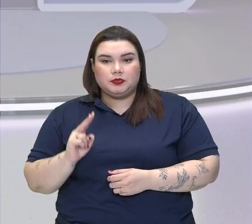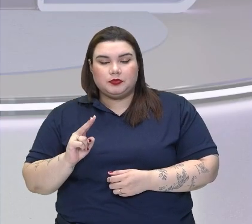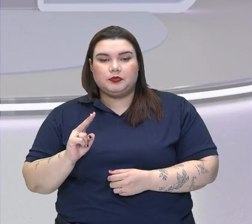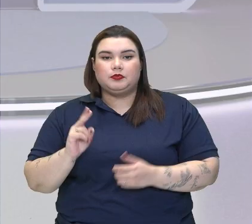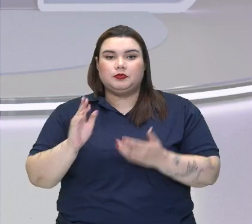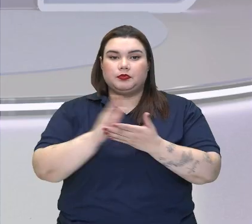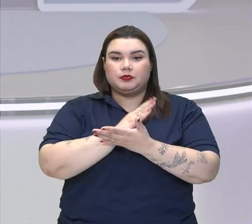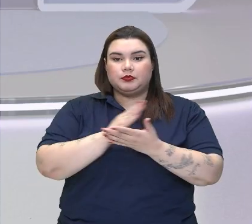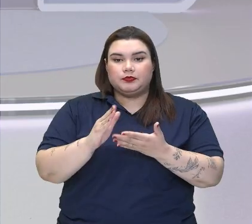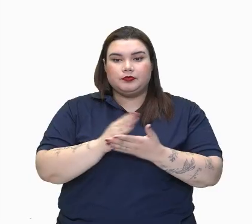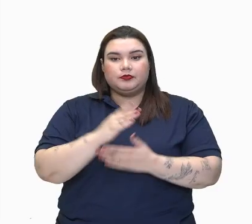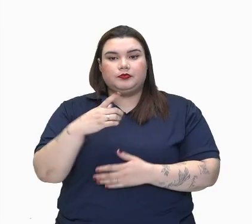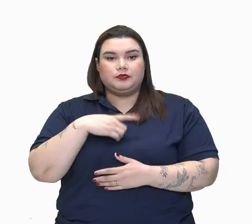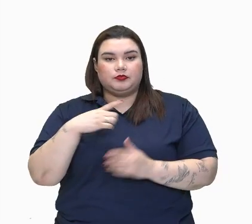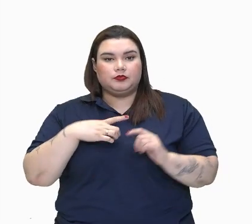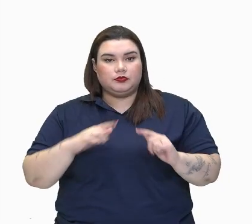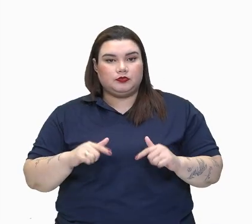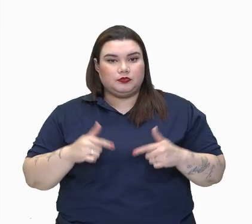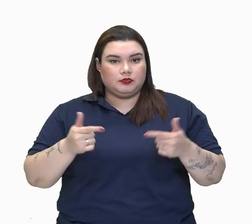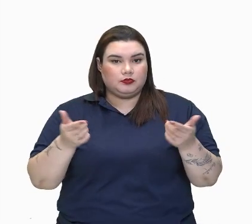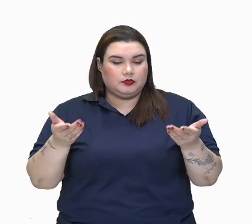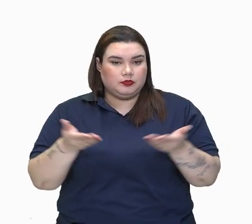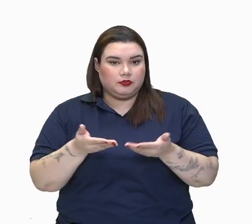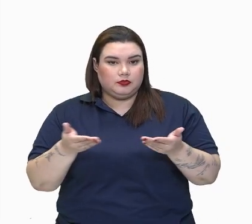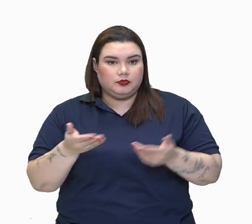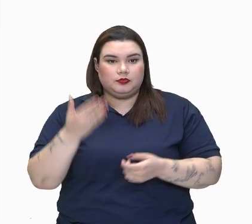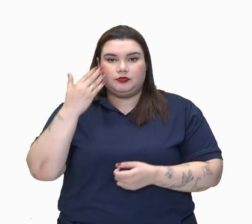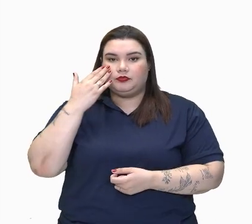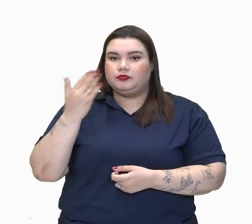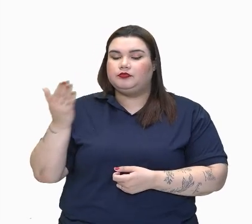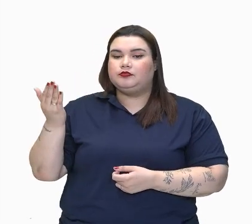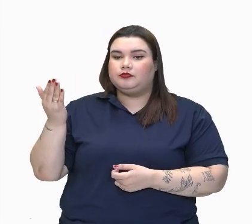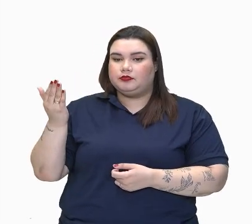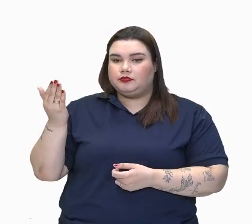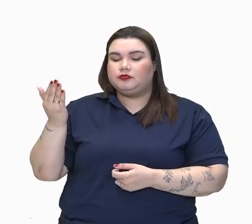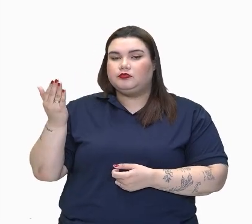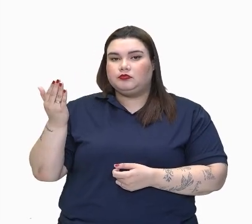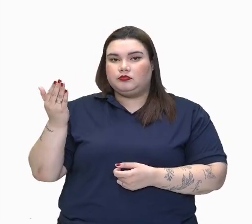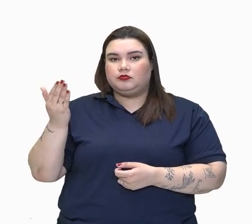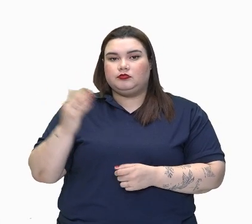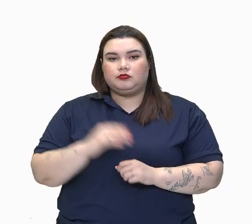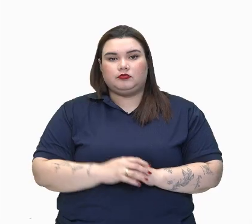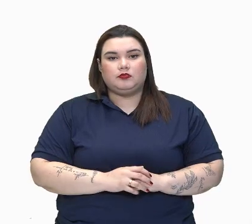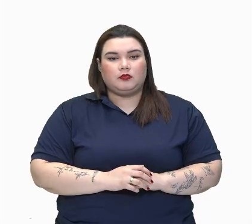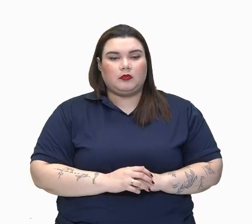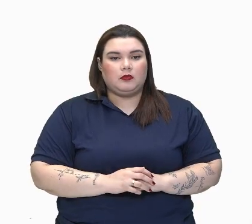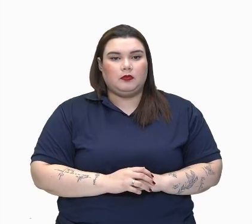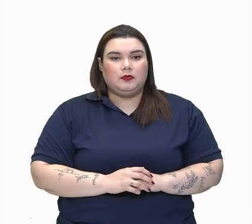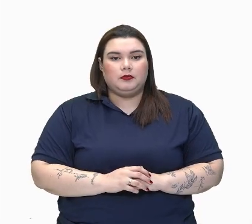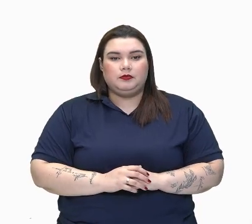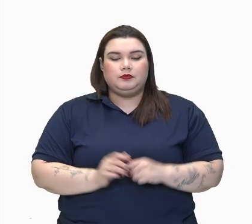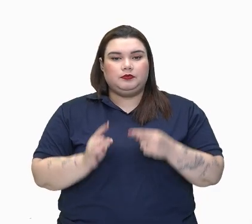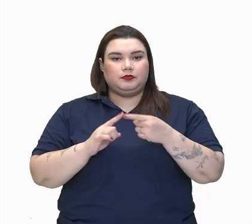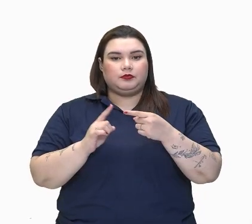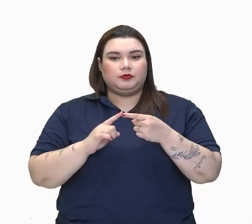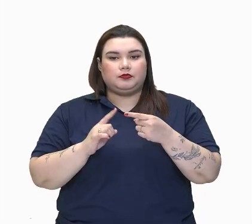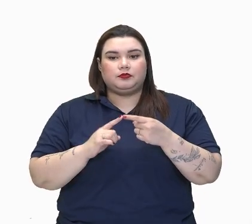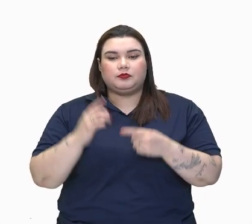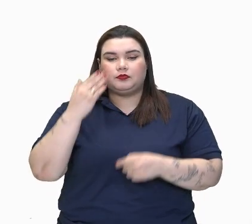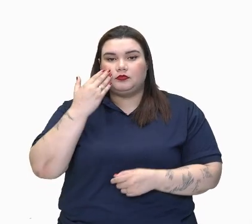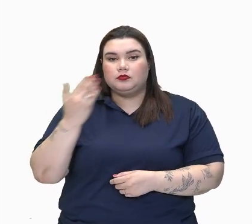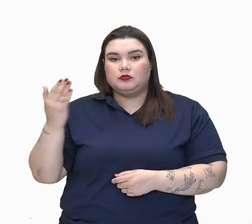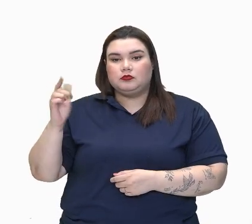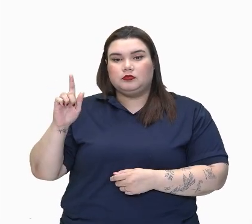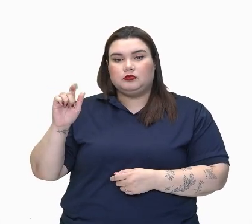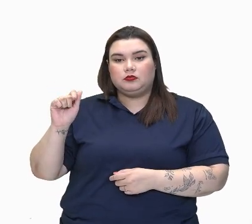algumas que ainda são praticadas hoje, para nós conhecermos um pouco essa diversidade. Então, nós temos aí, em primeiro